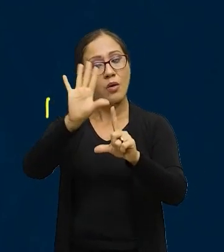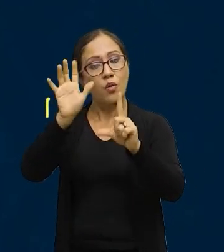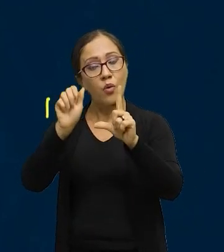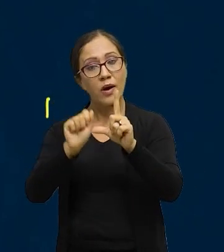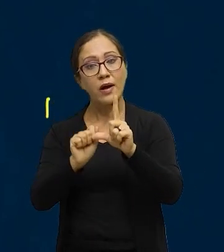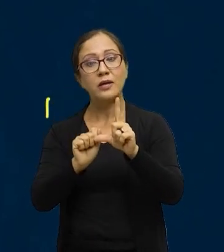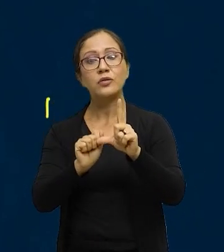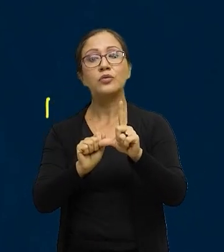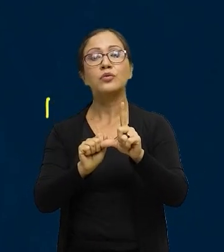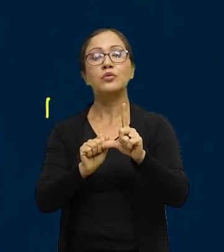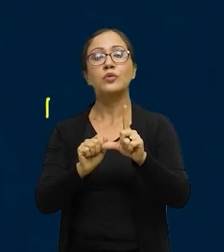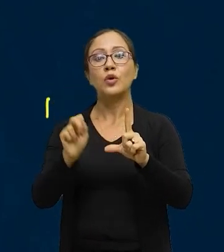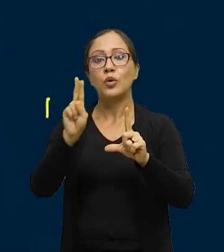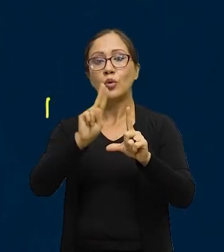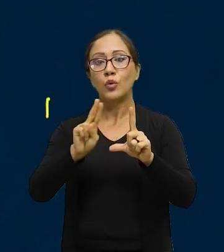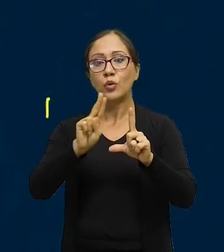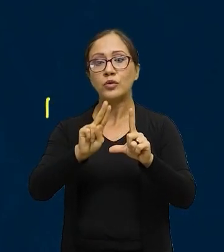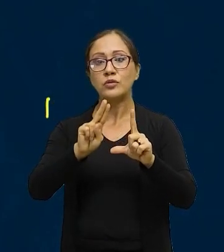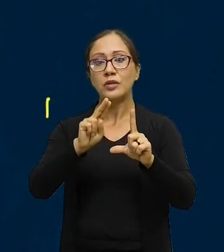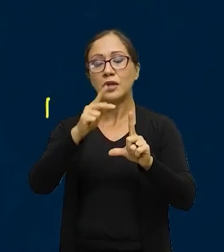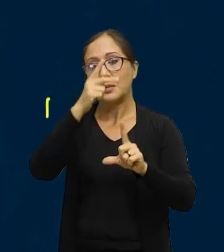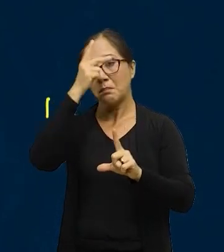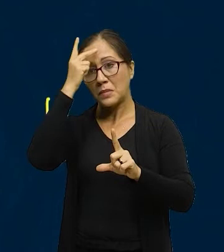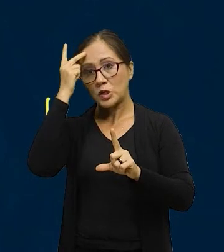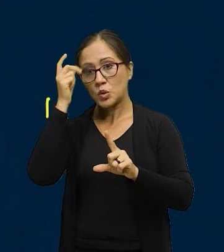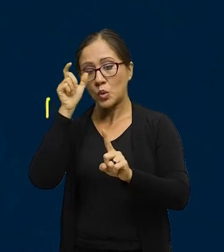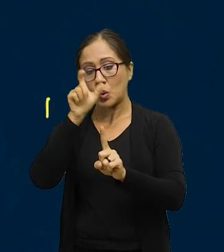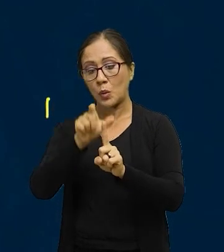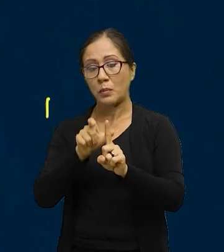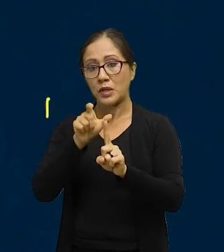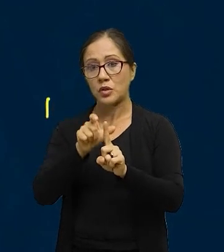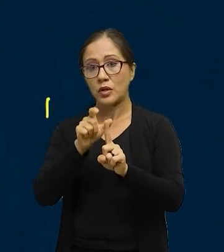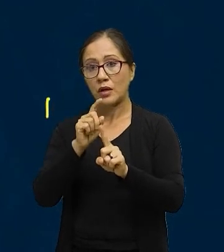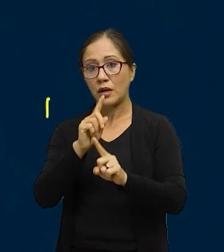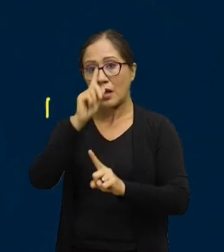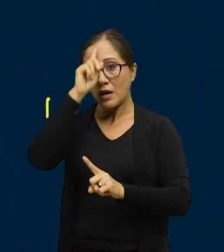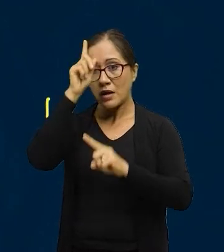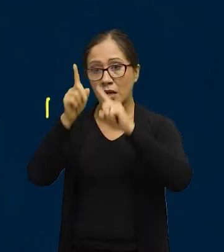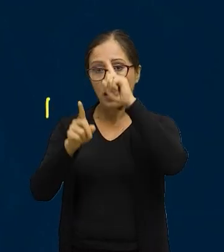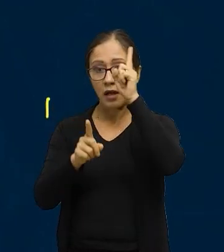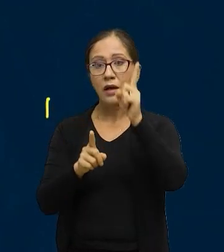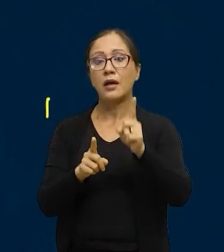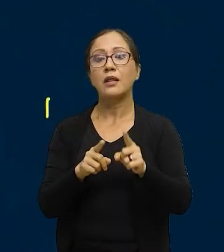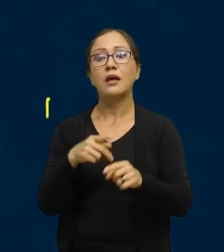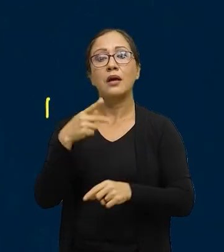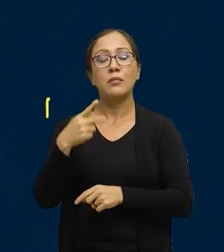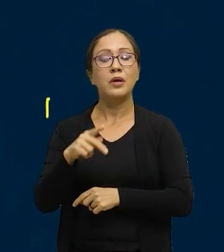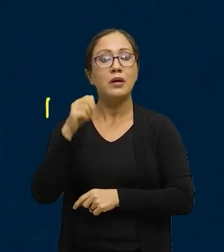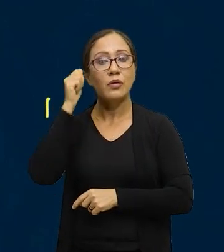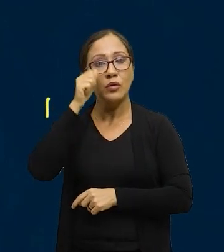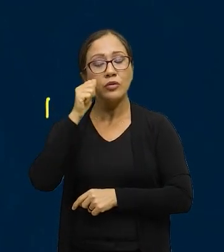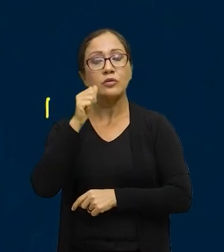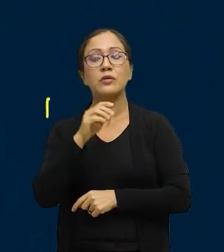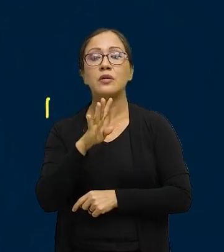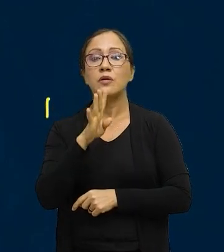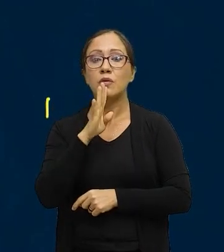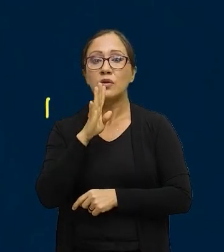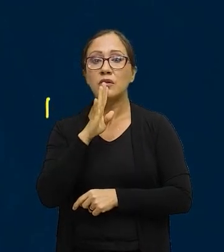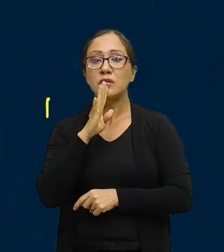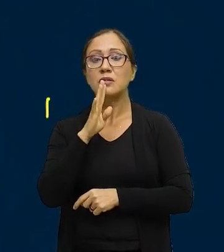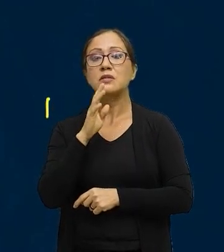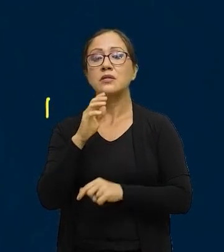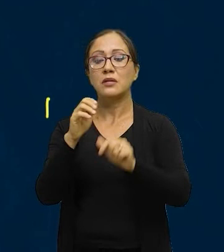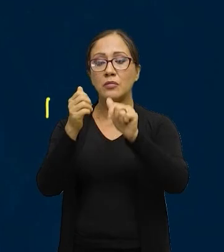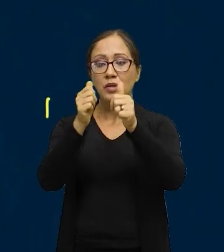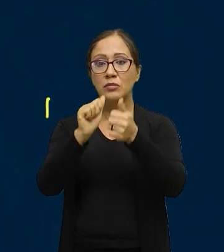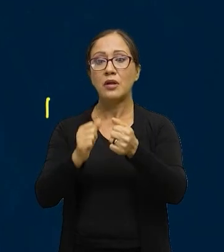utiliza pessoas inventadas por um autor, conhecidas apenas pelo desenho, inventados